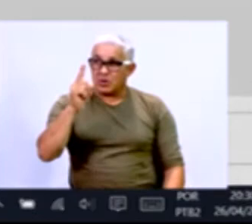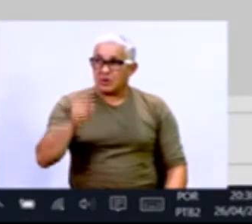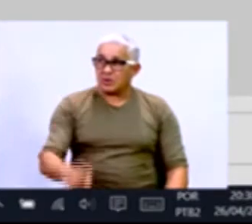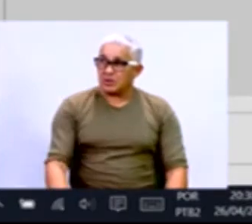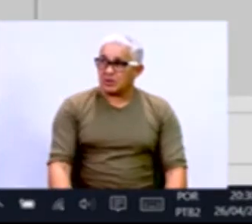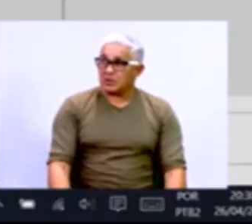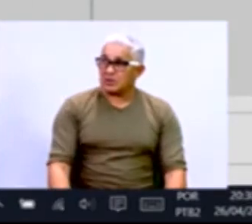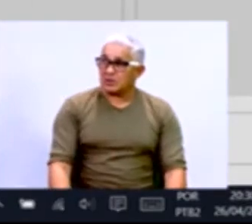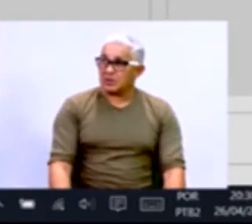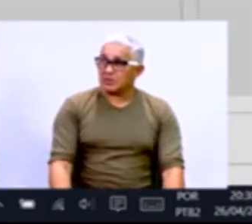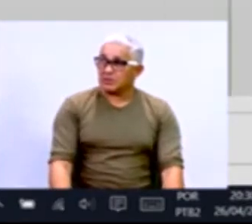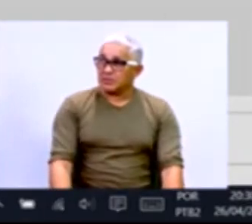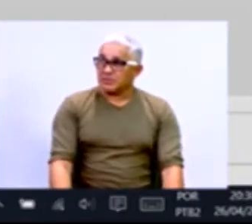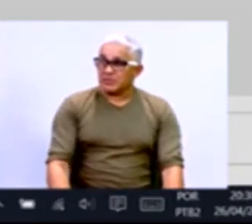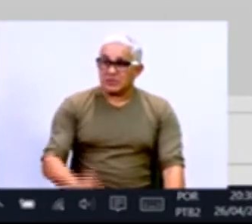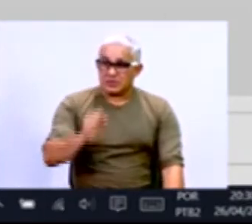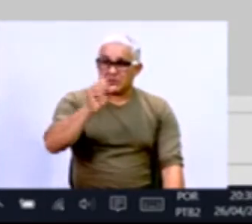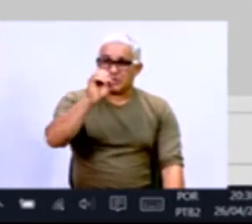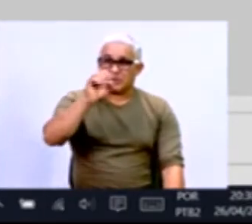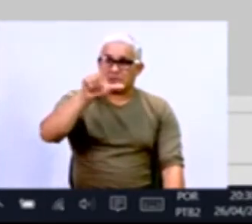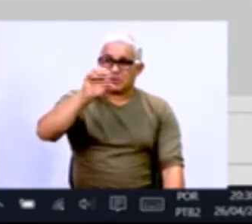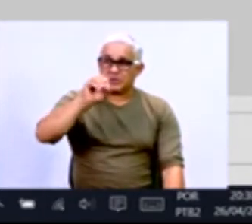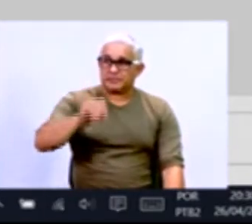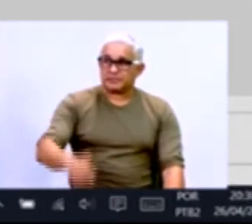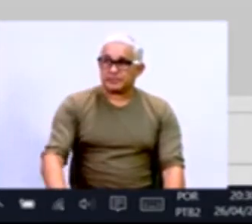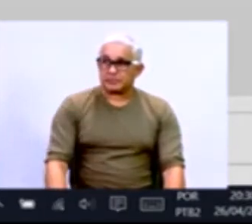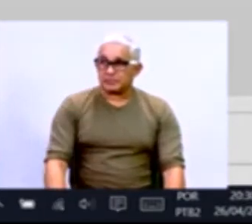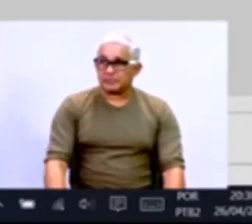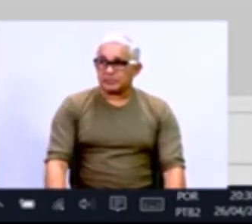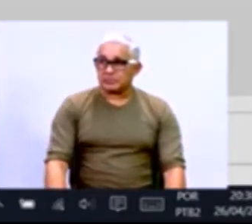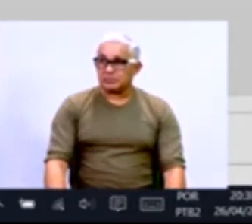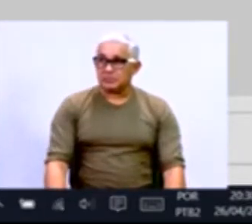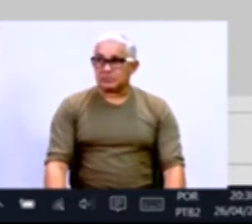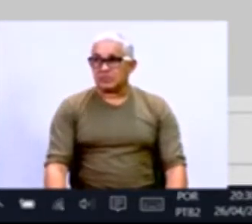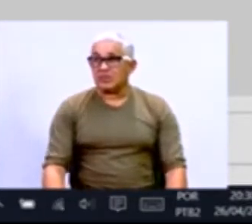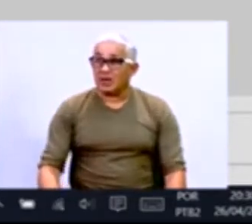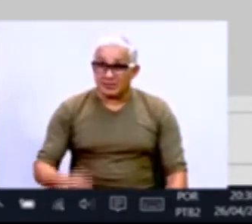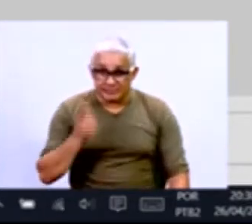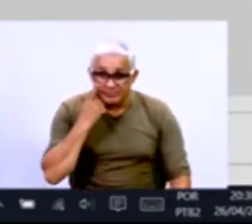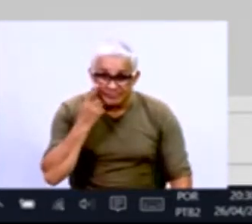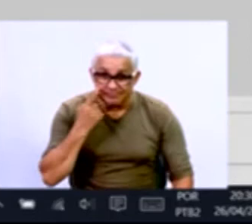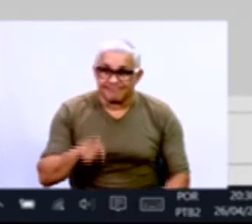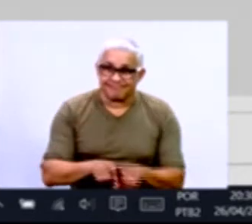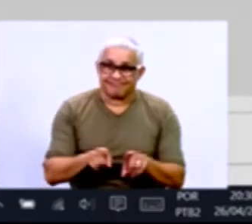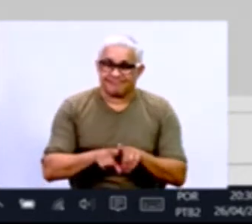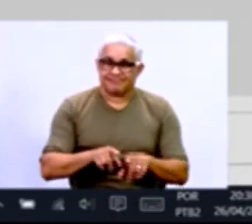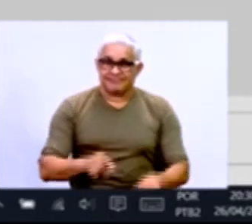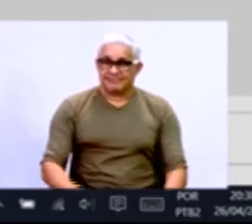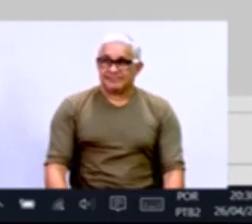onde o botão solo foi pressionado, tá? Ah, vocês viram aqui, ó.